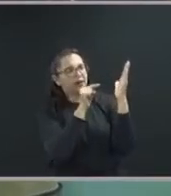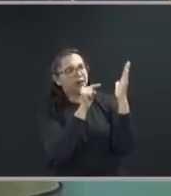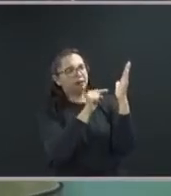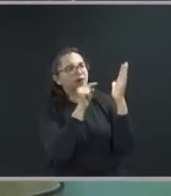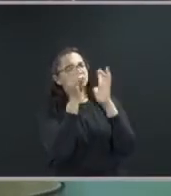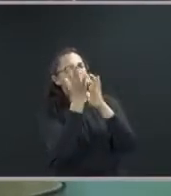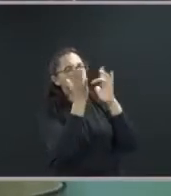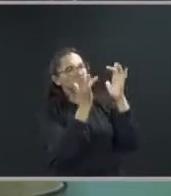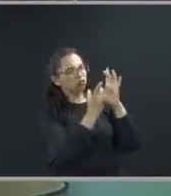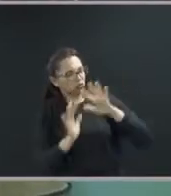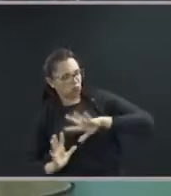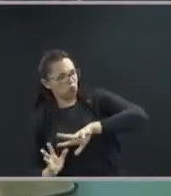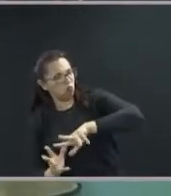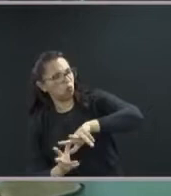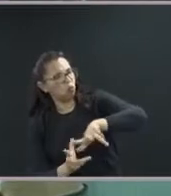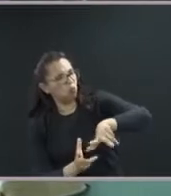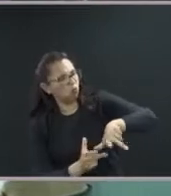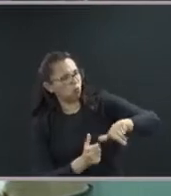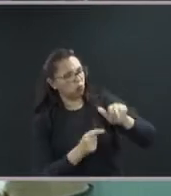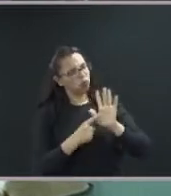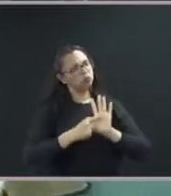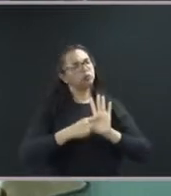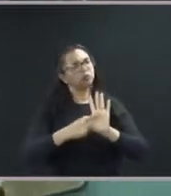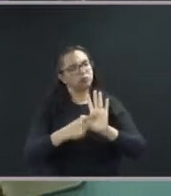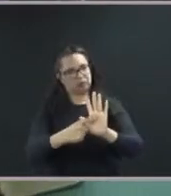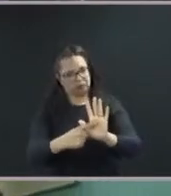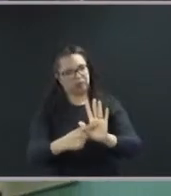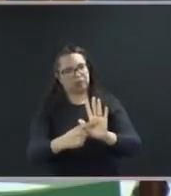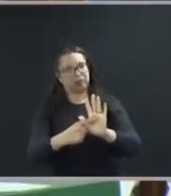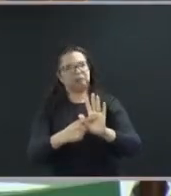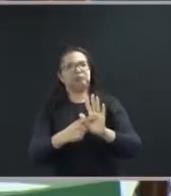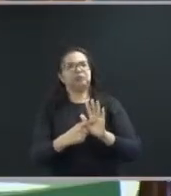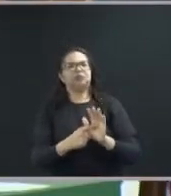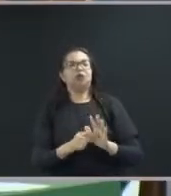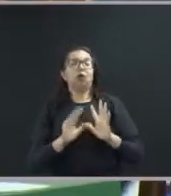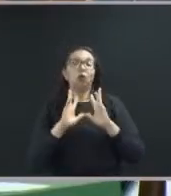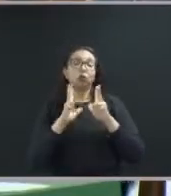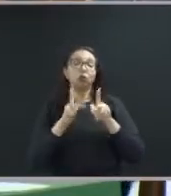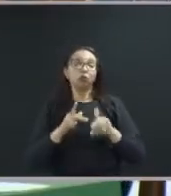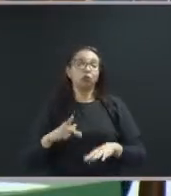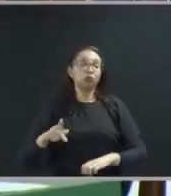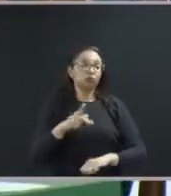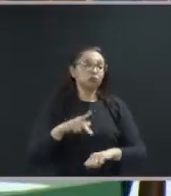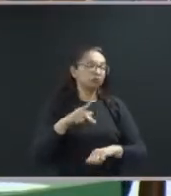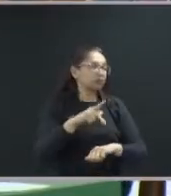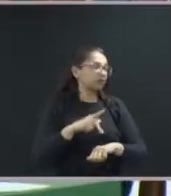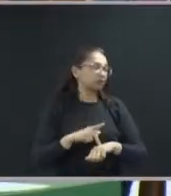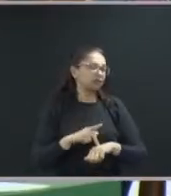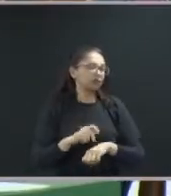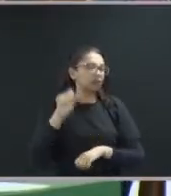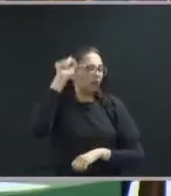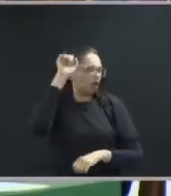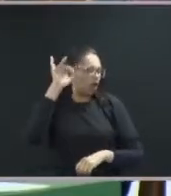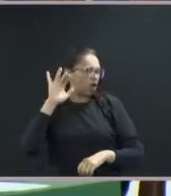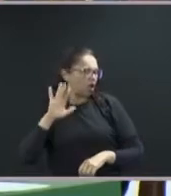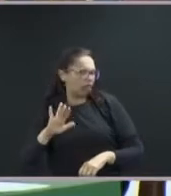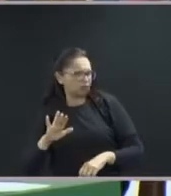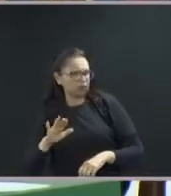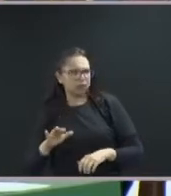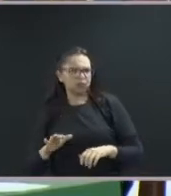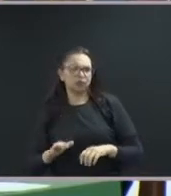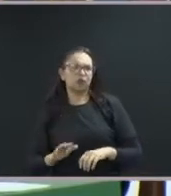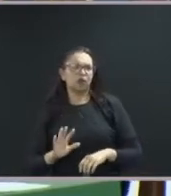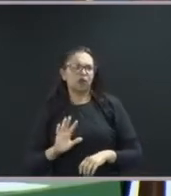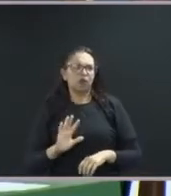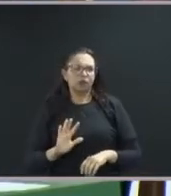lugar, prega ele na França, na Itália, na Bélgica, na África, no continente, em qualquer continente asiático,